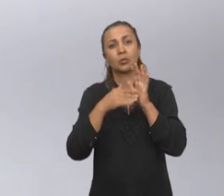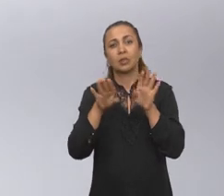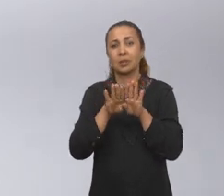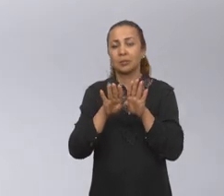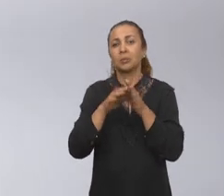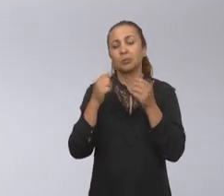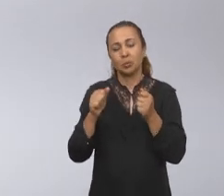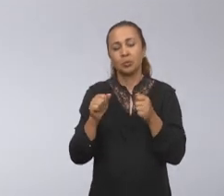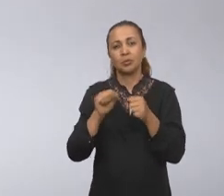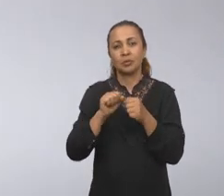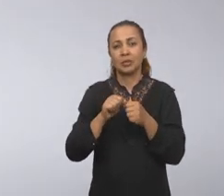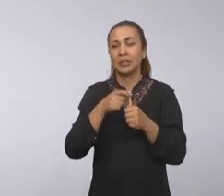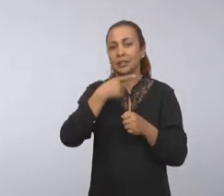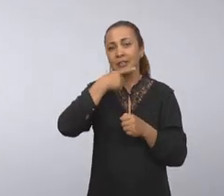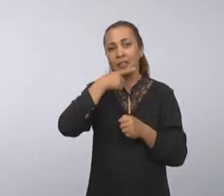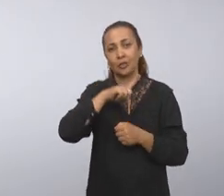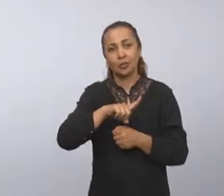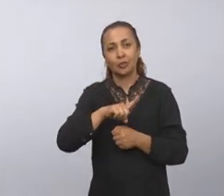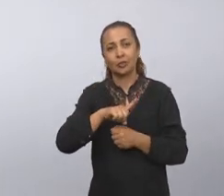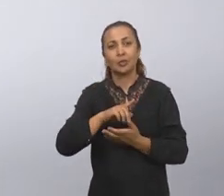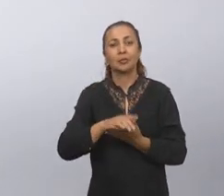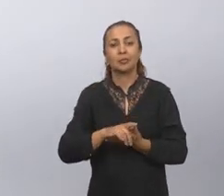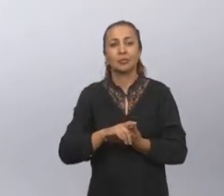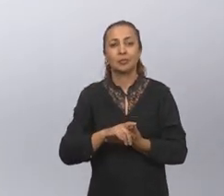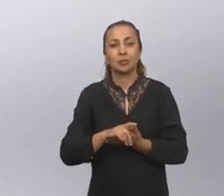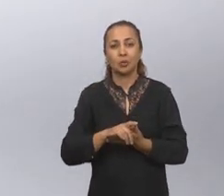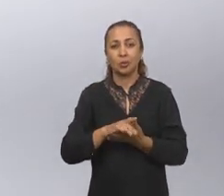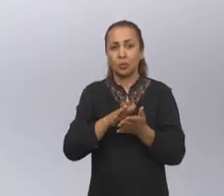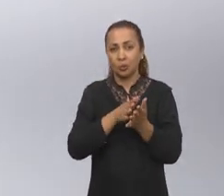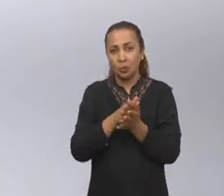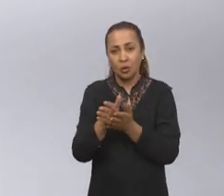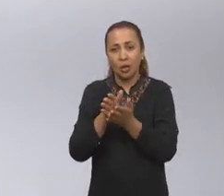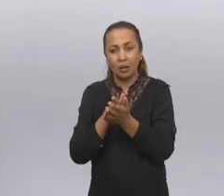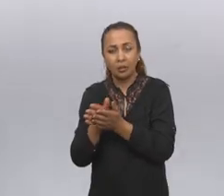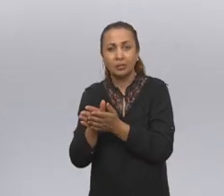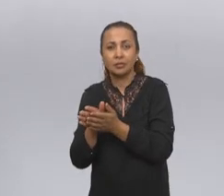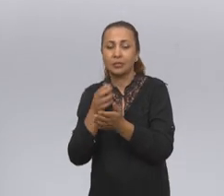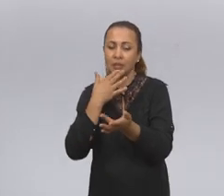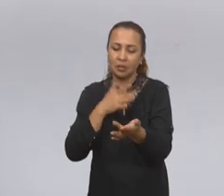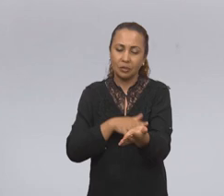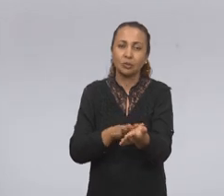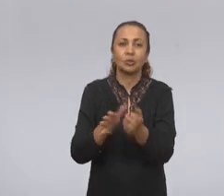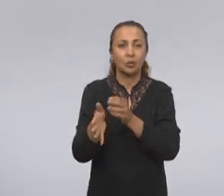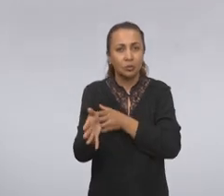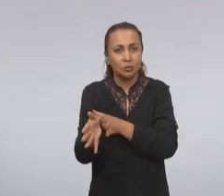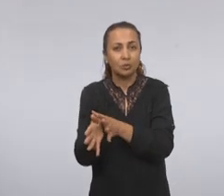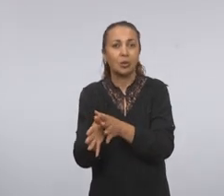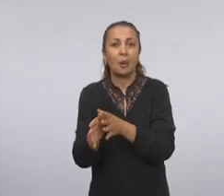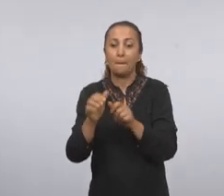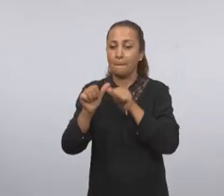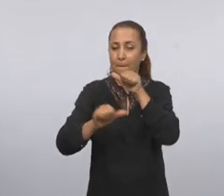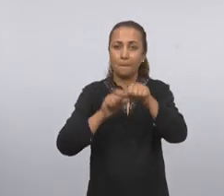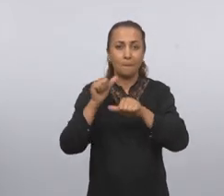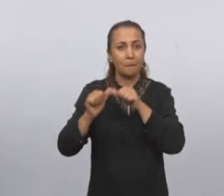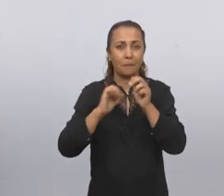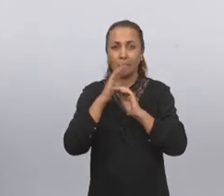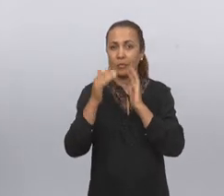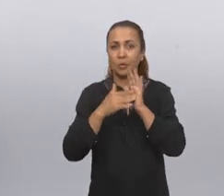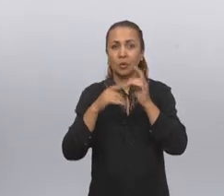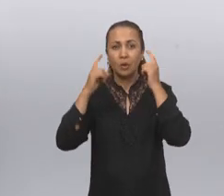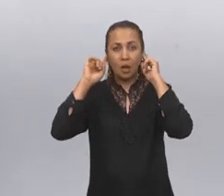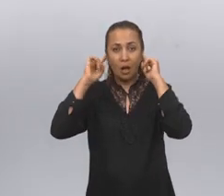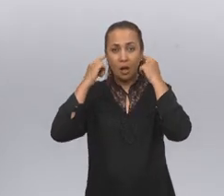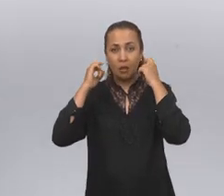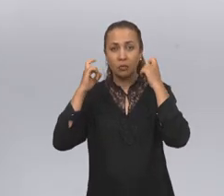e também pode agir negativamente né nos canais semicirculares alterando toda essa condição